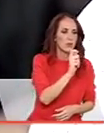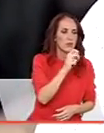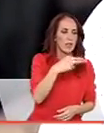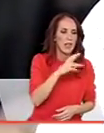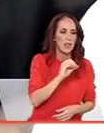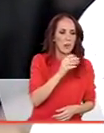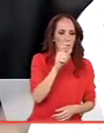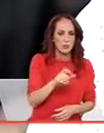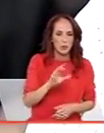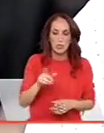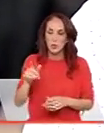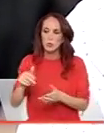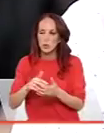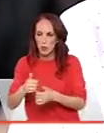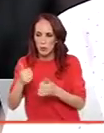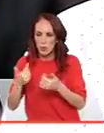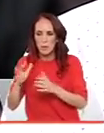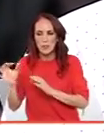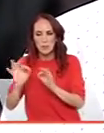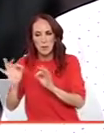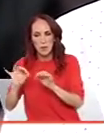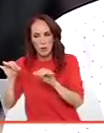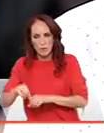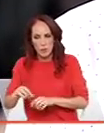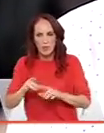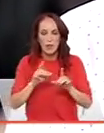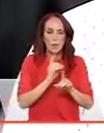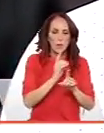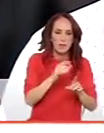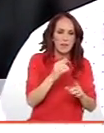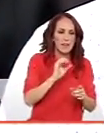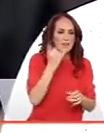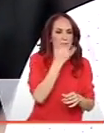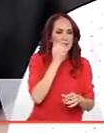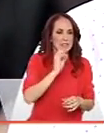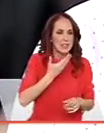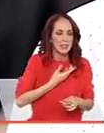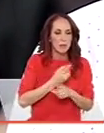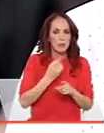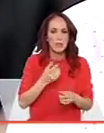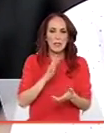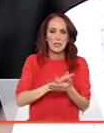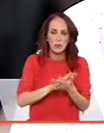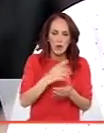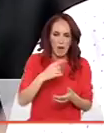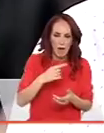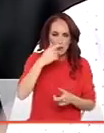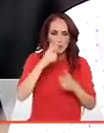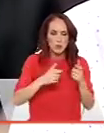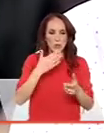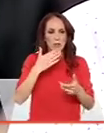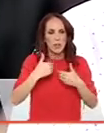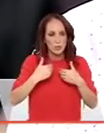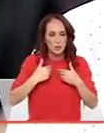espera o melhor mas prepara para o pior e é uma felicidade este disco porque tenho sorte de ter uma idéia hoje a gente que me